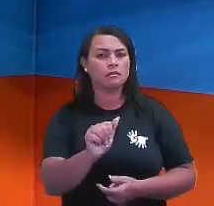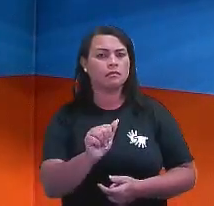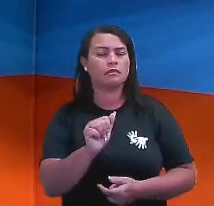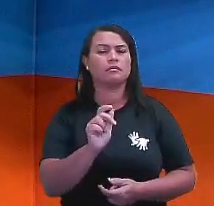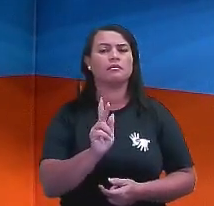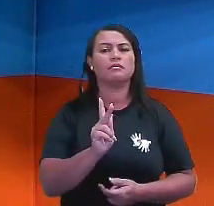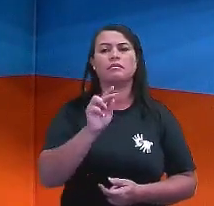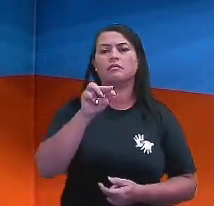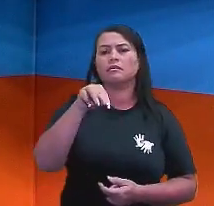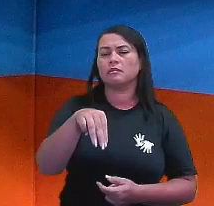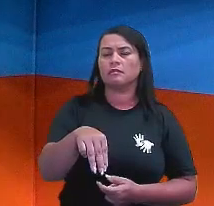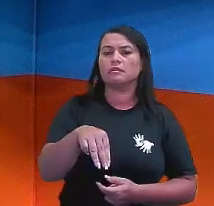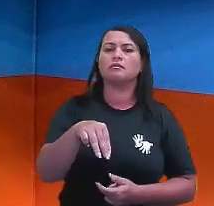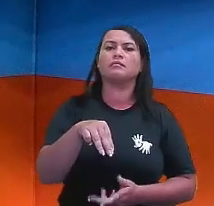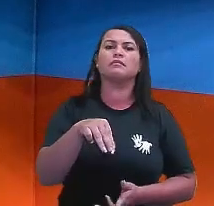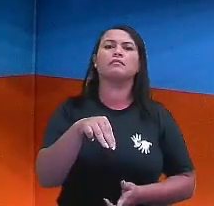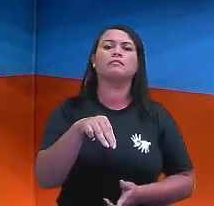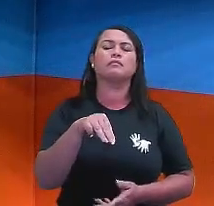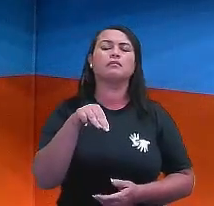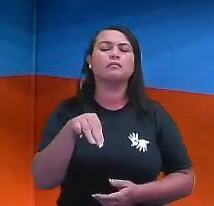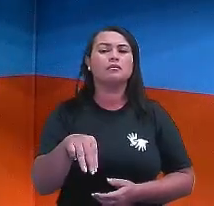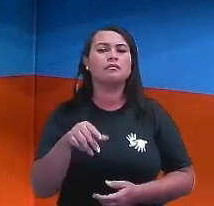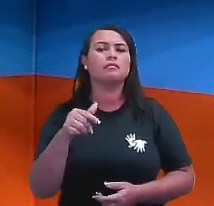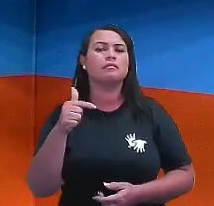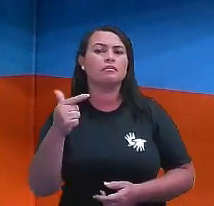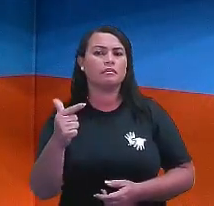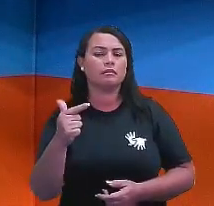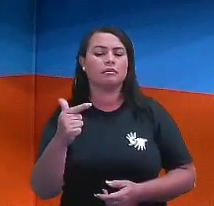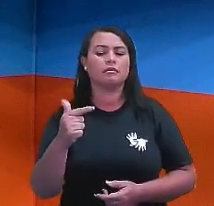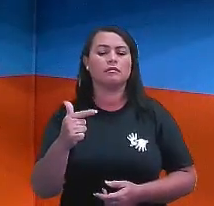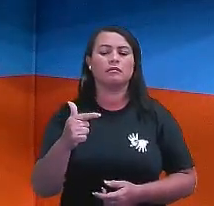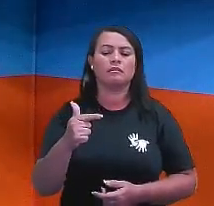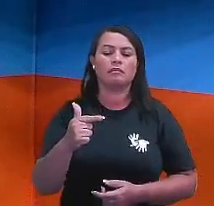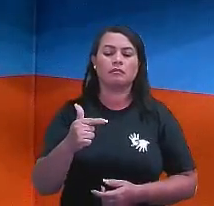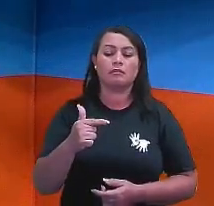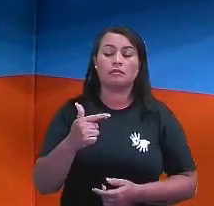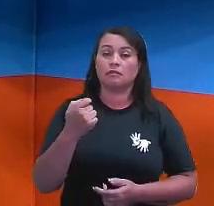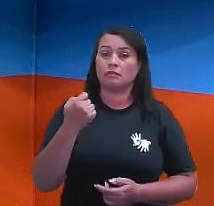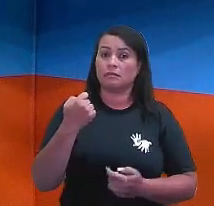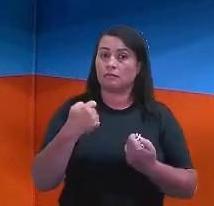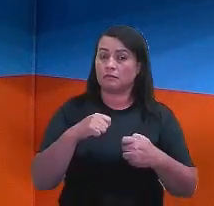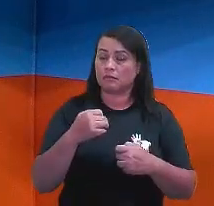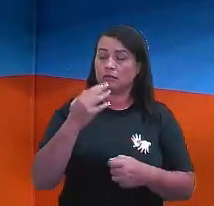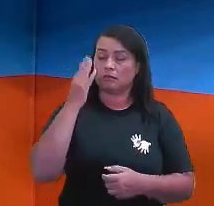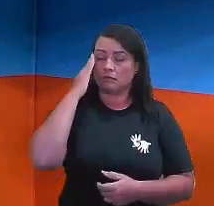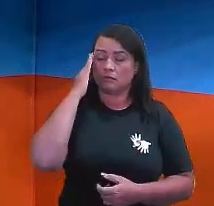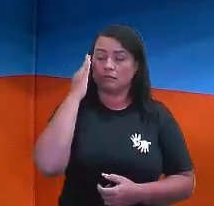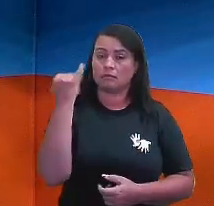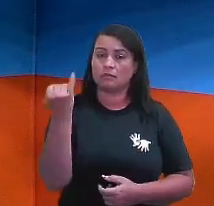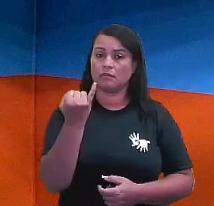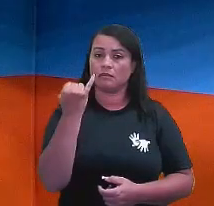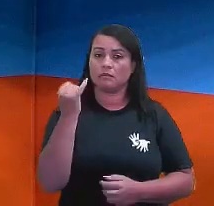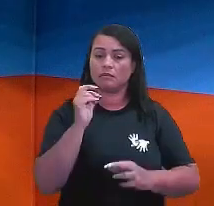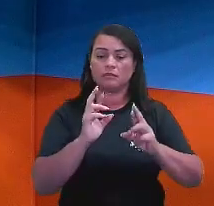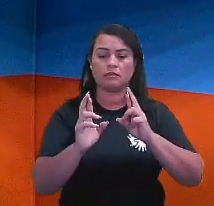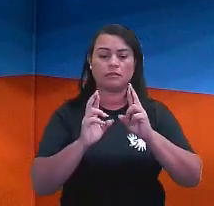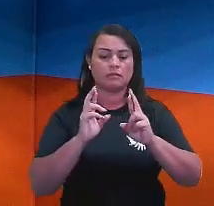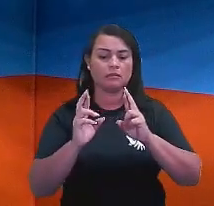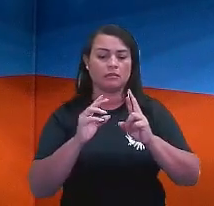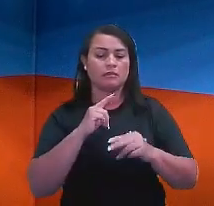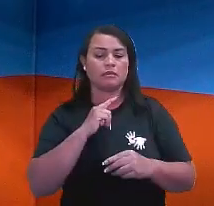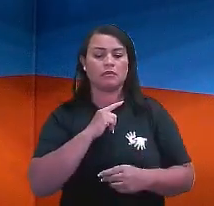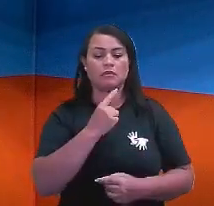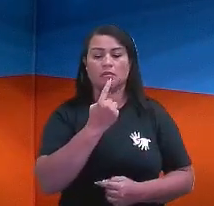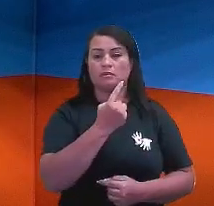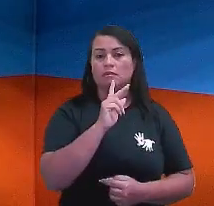quilômetro quadrado, metro quadrado, tá? Então, é importante que a gente tenha essa relação. Sempre que 1